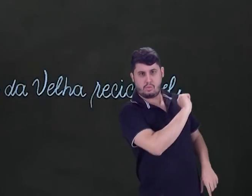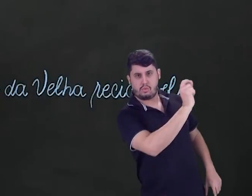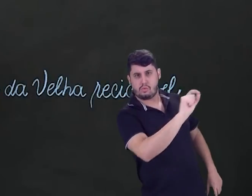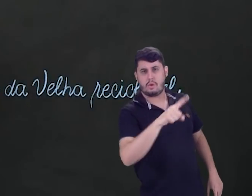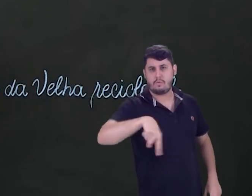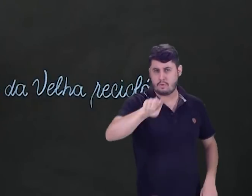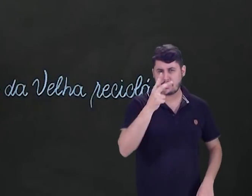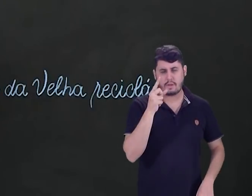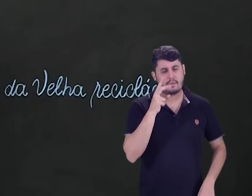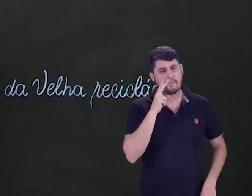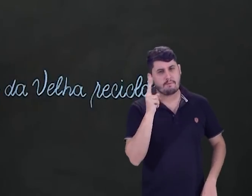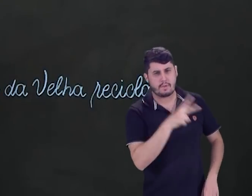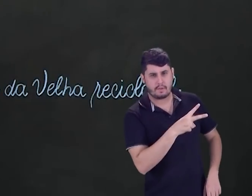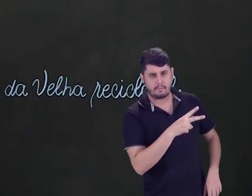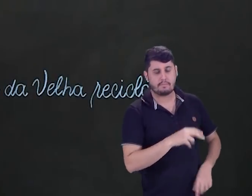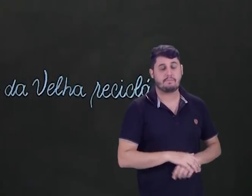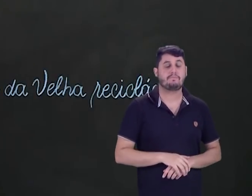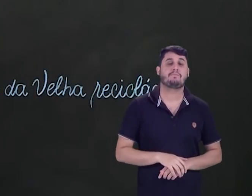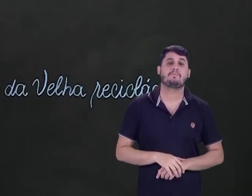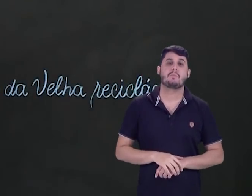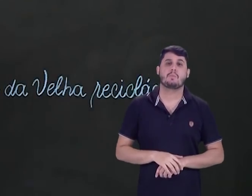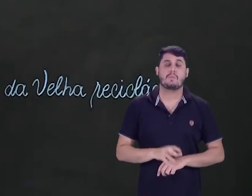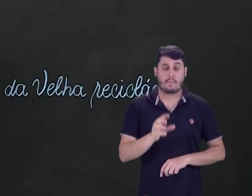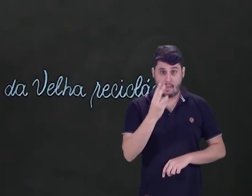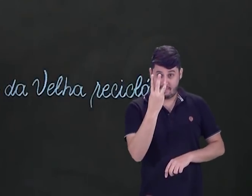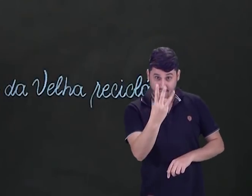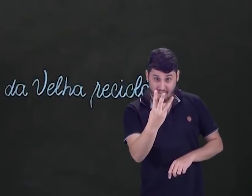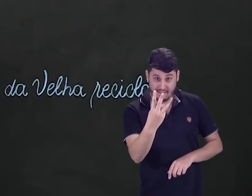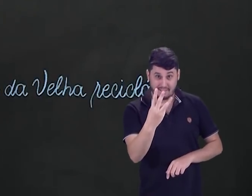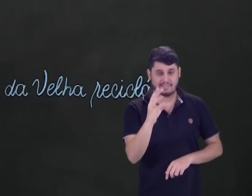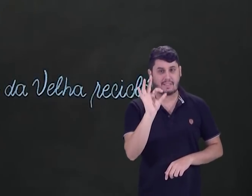eu tenho três tampinhas.